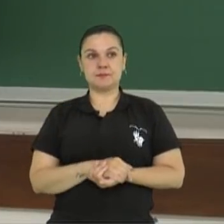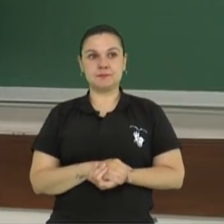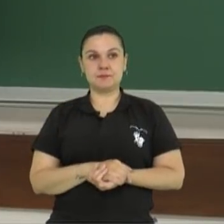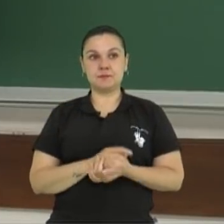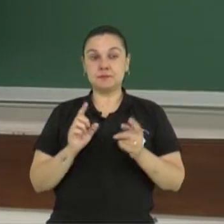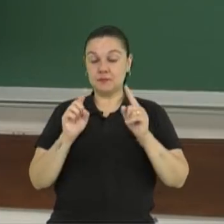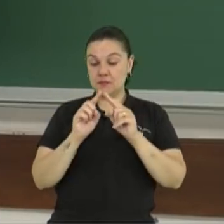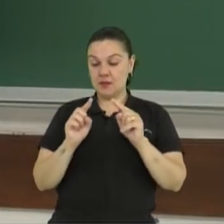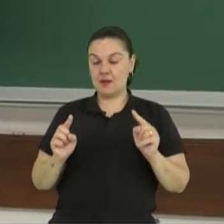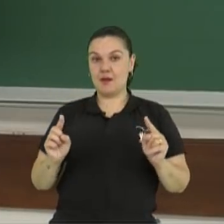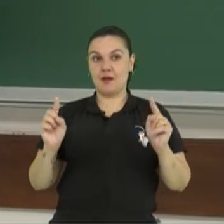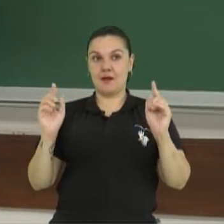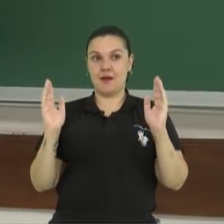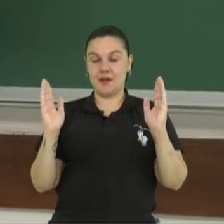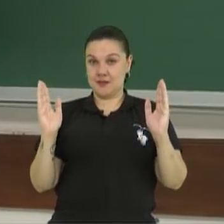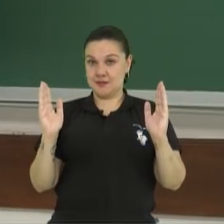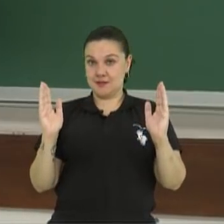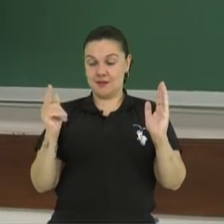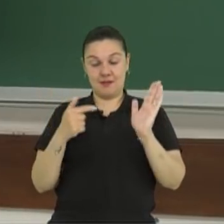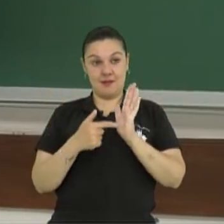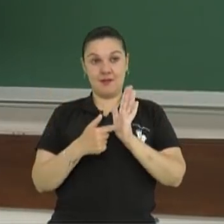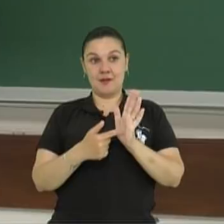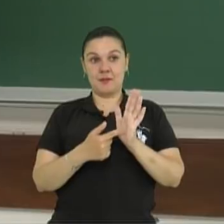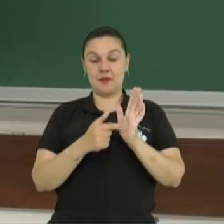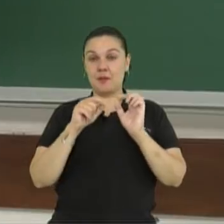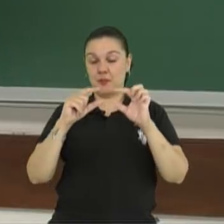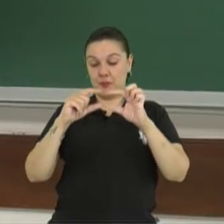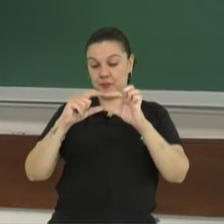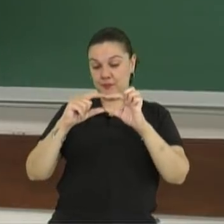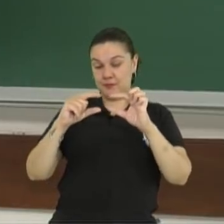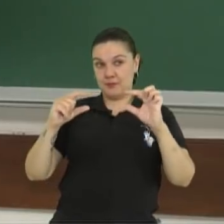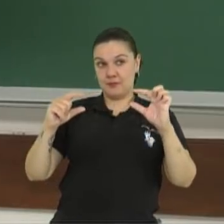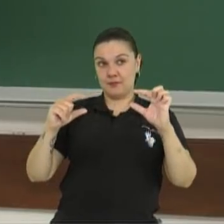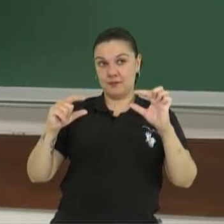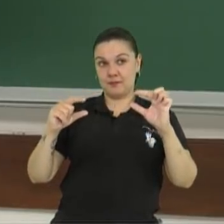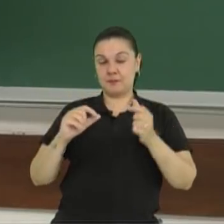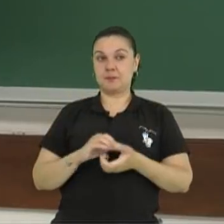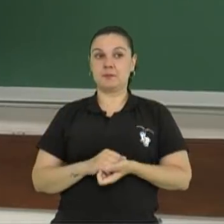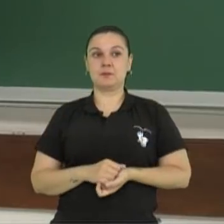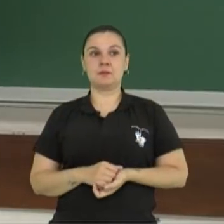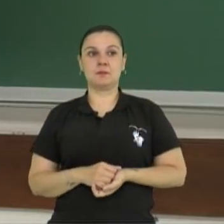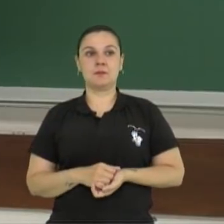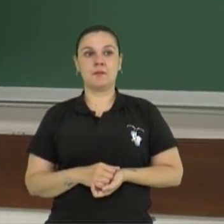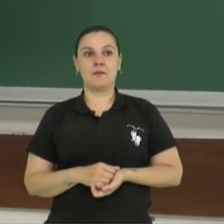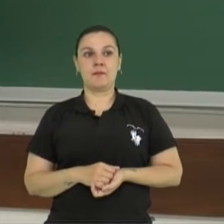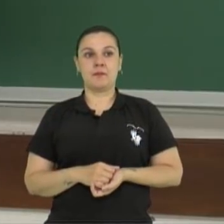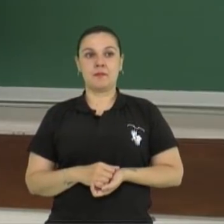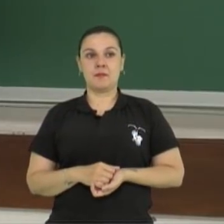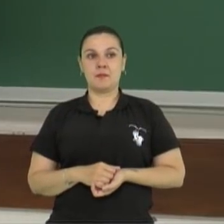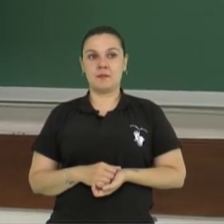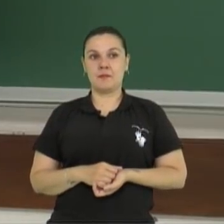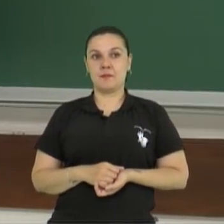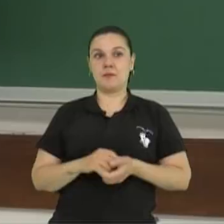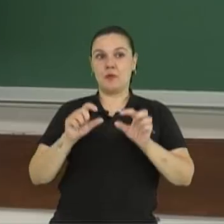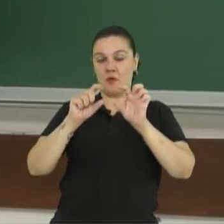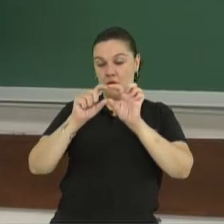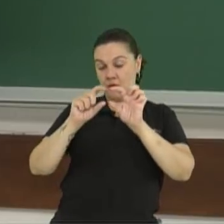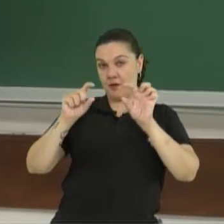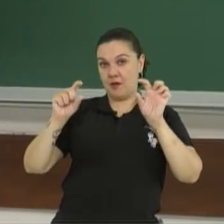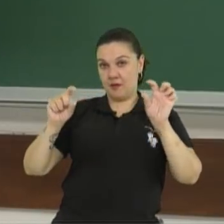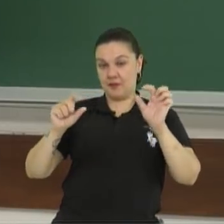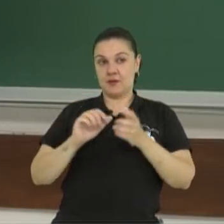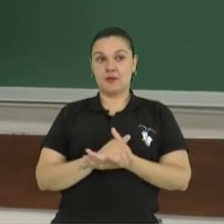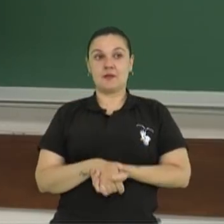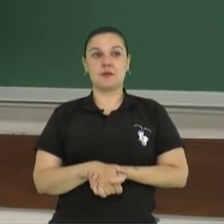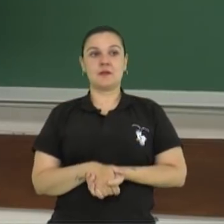essa daqui é uma representação de uma escala gráfica, porque ela está em gráfico, né?